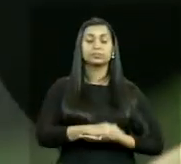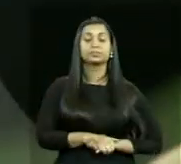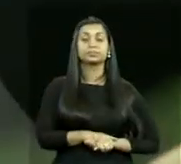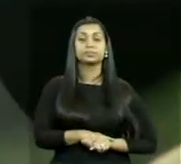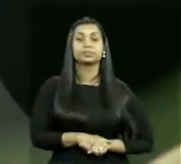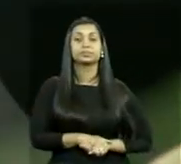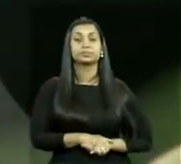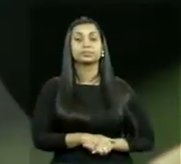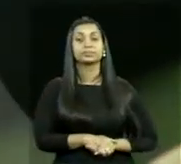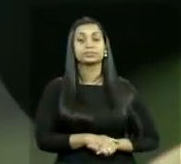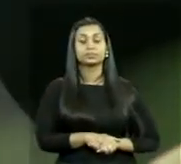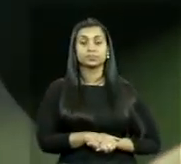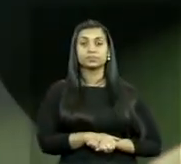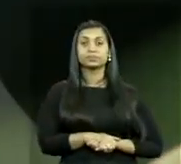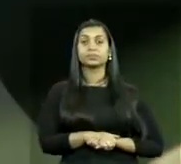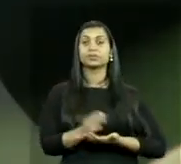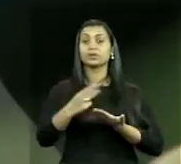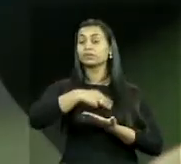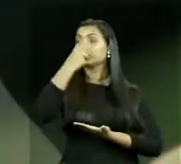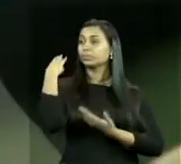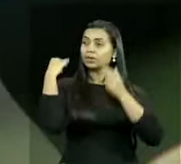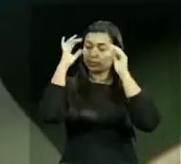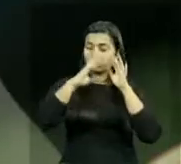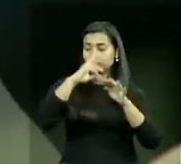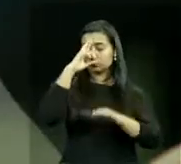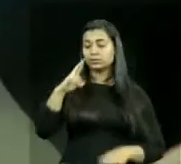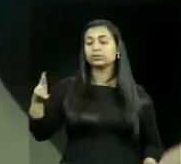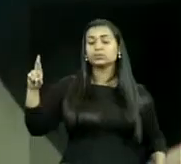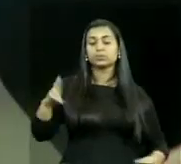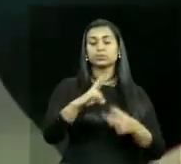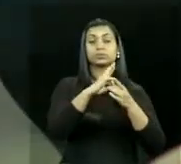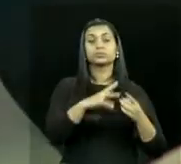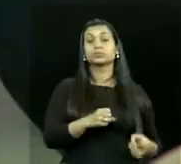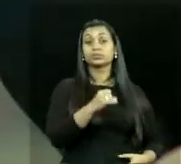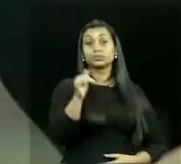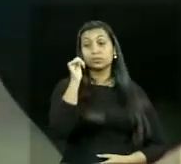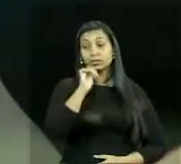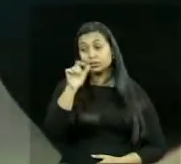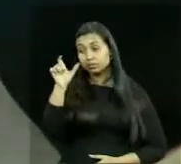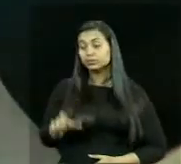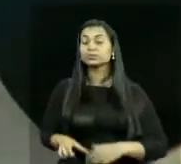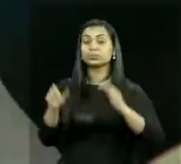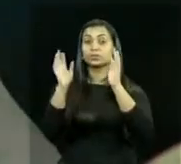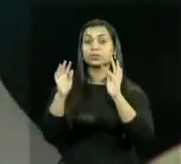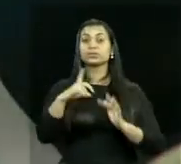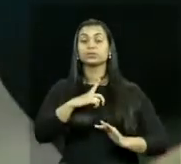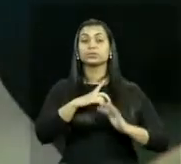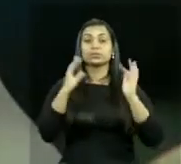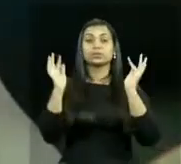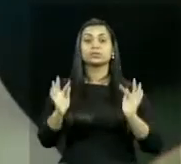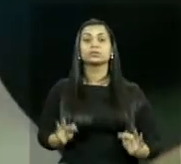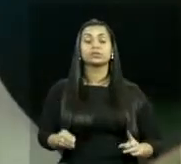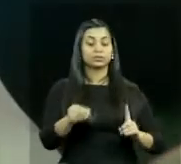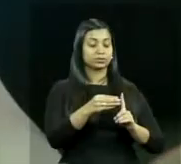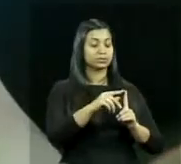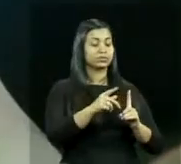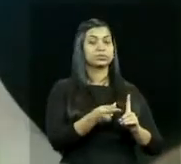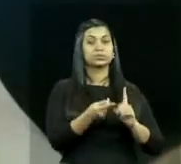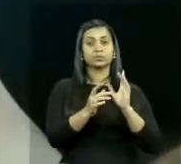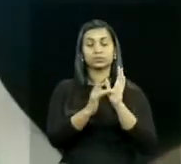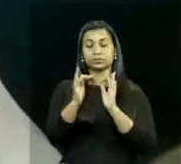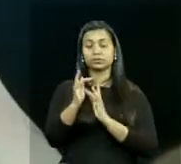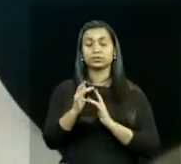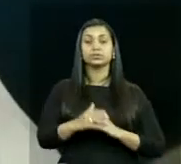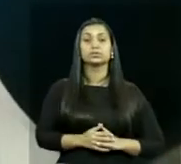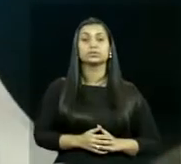hora de nossa morte. Amém. Ave Maria, cheia de graça, o Senhor é convosco. Bendita sois vós entre as mulheres e bendito é o